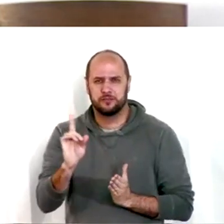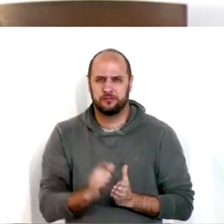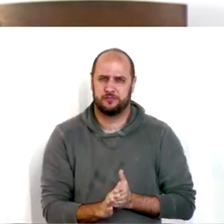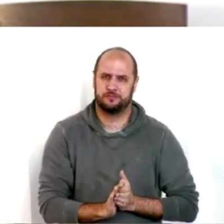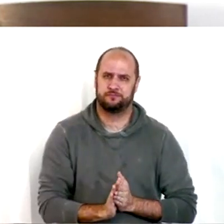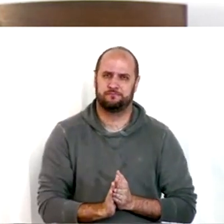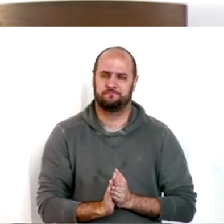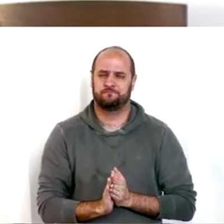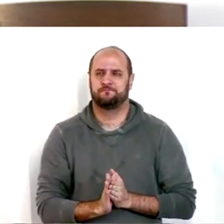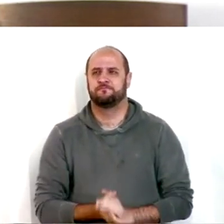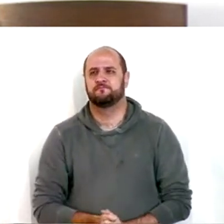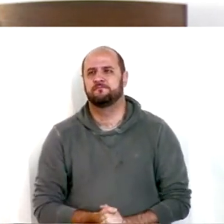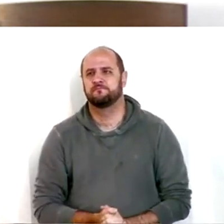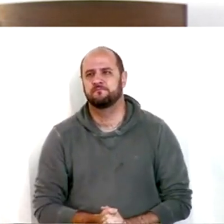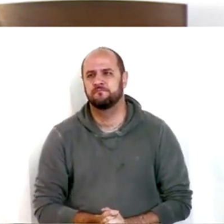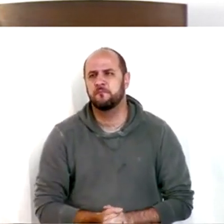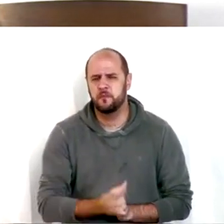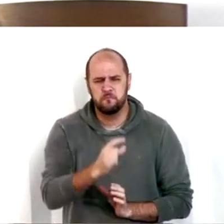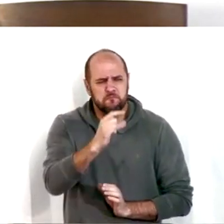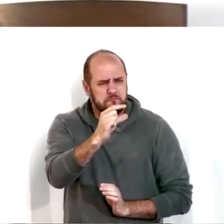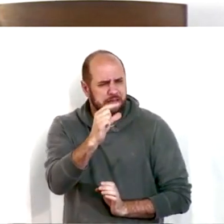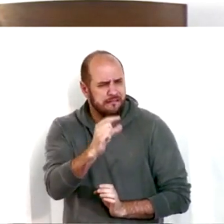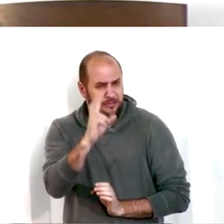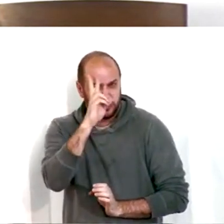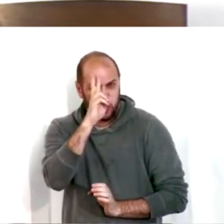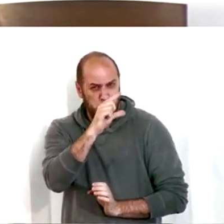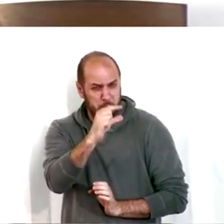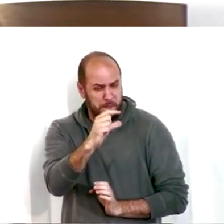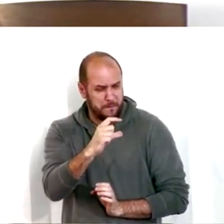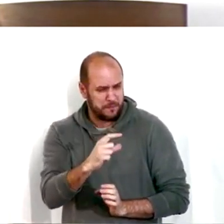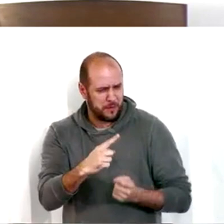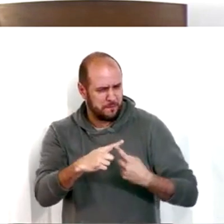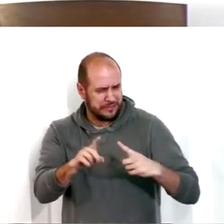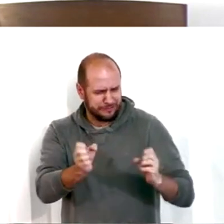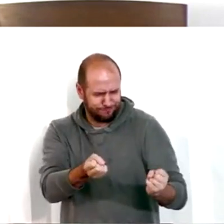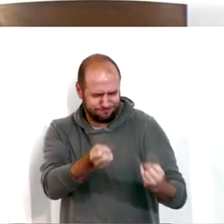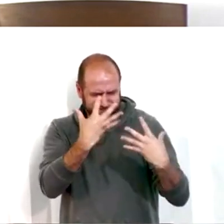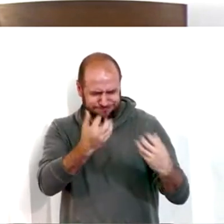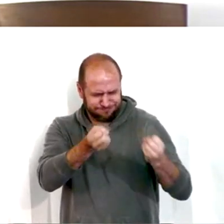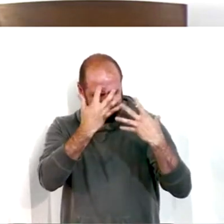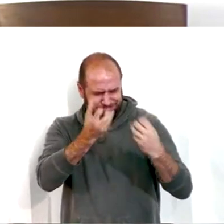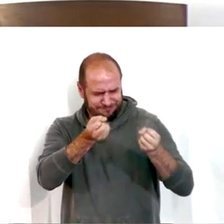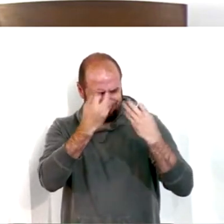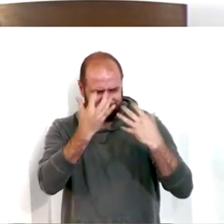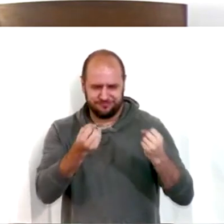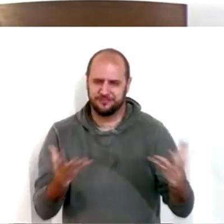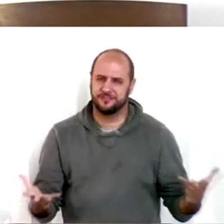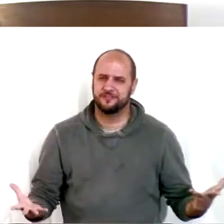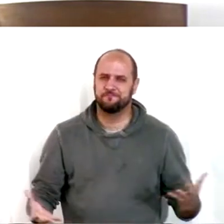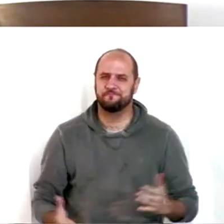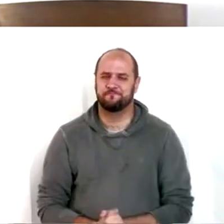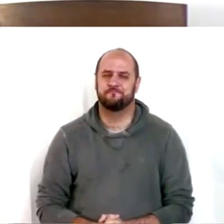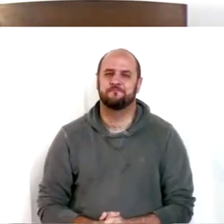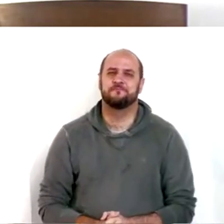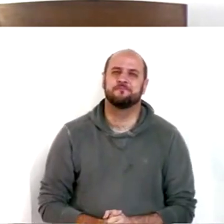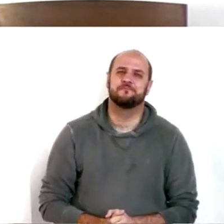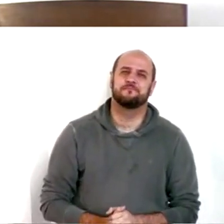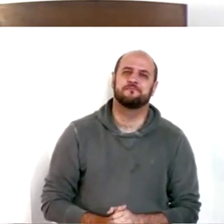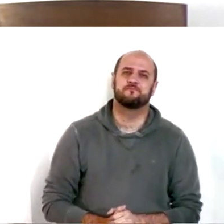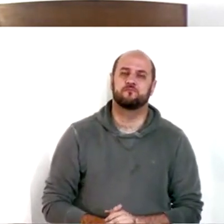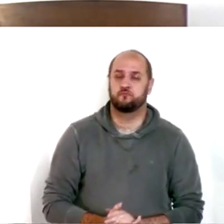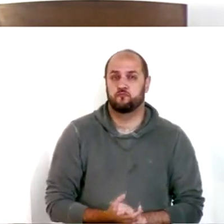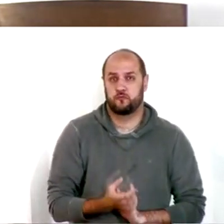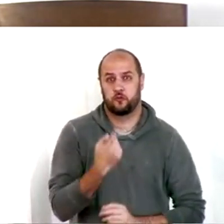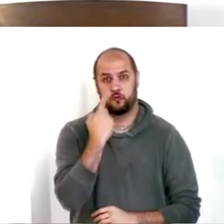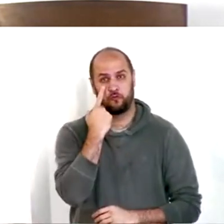histórias bíblicas, mas com ensinos profundos a respeito de tantas coisas.